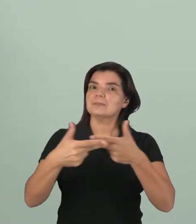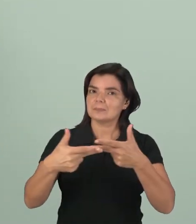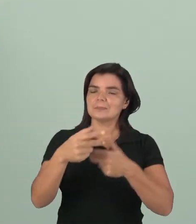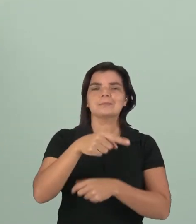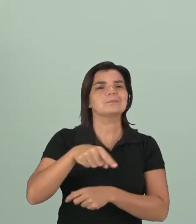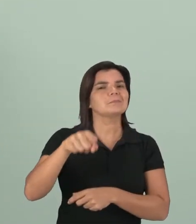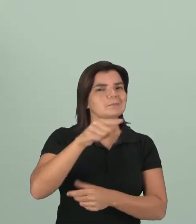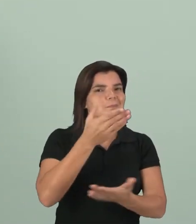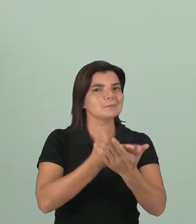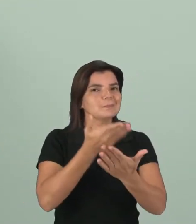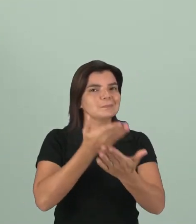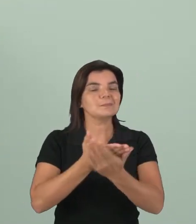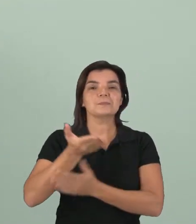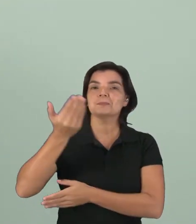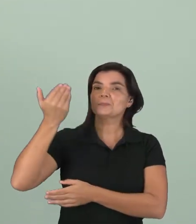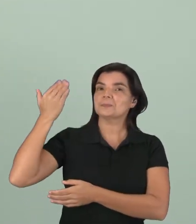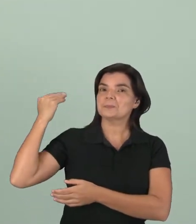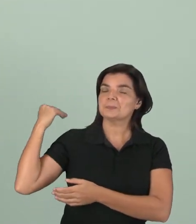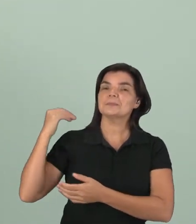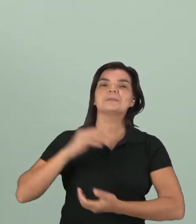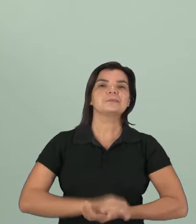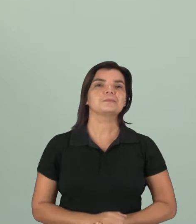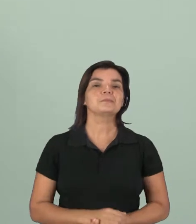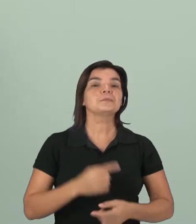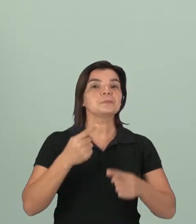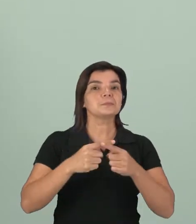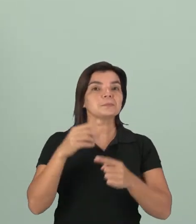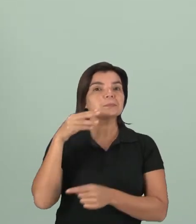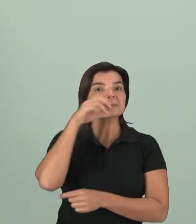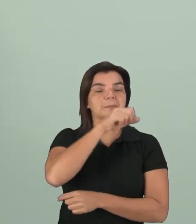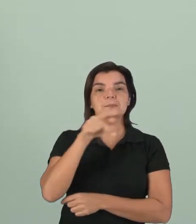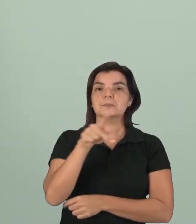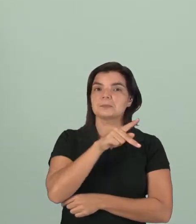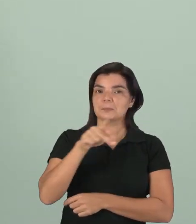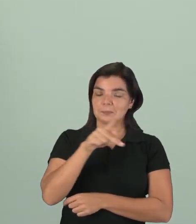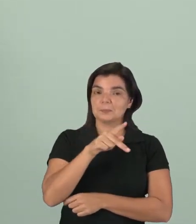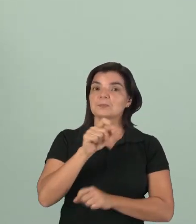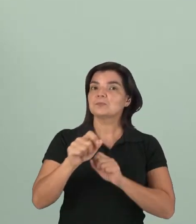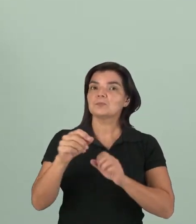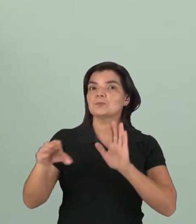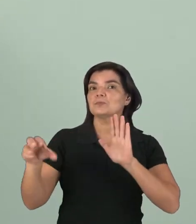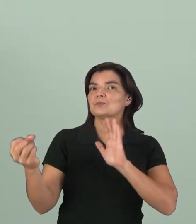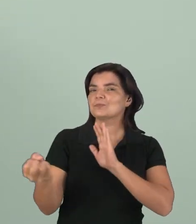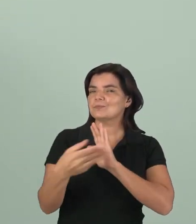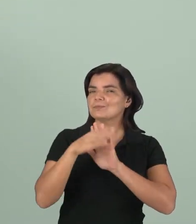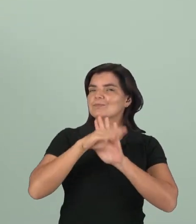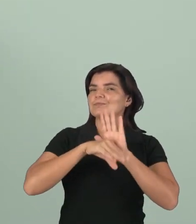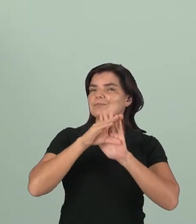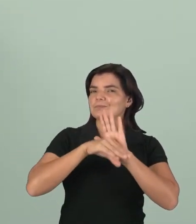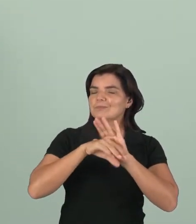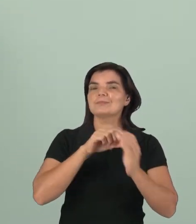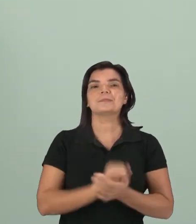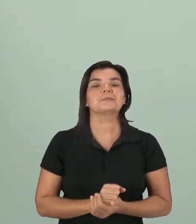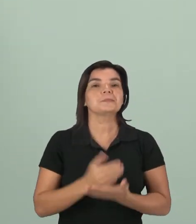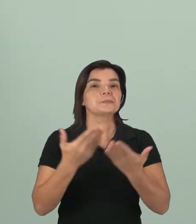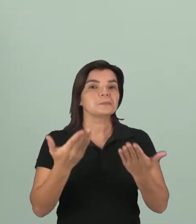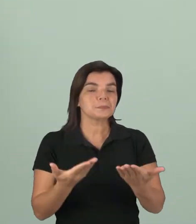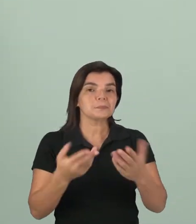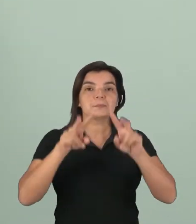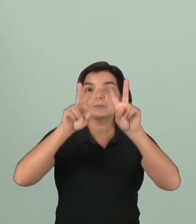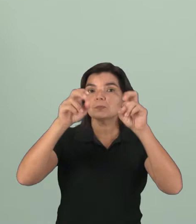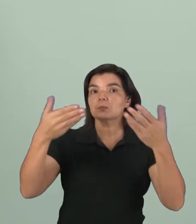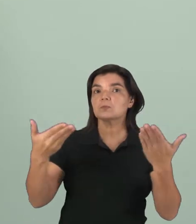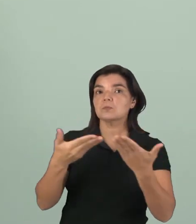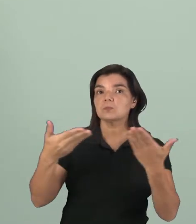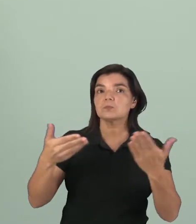que você estudou no ano passado, porque em breve seu professor vai estar trazendo novidades para você. E o nosso tema